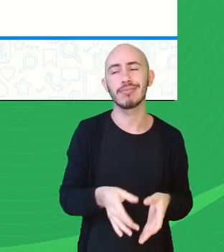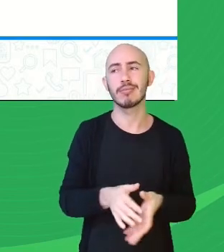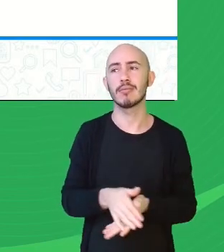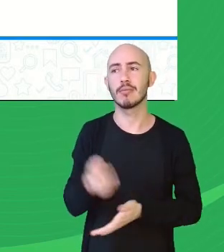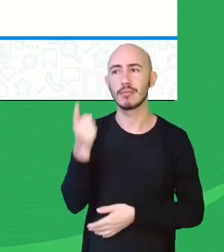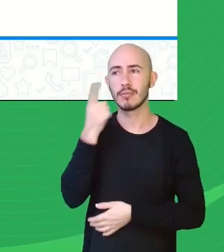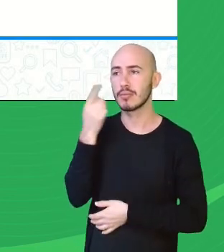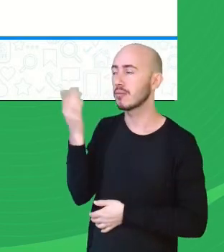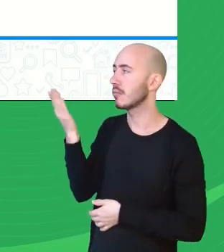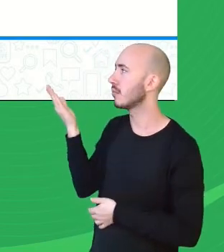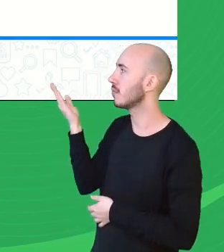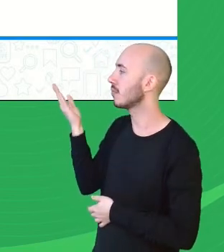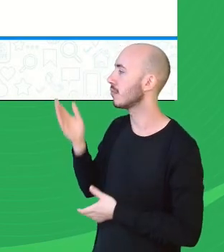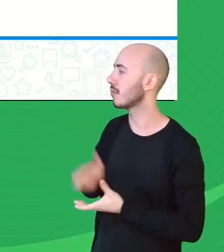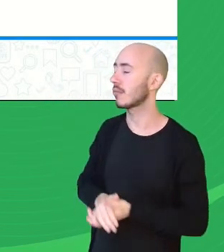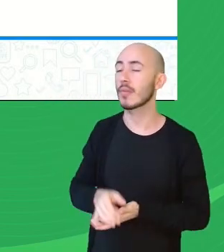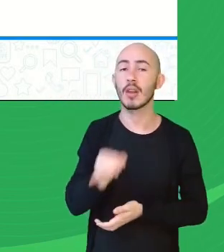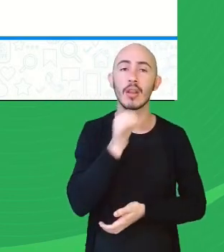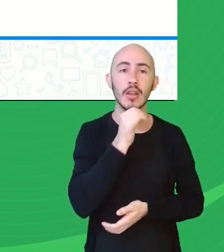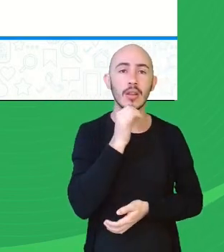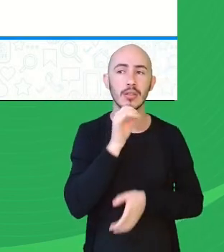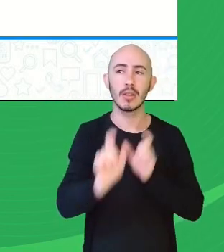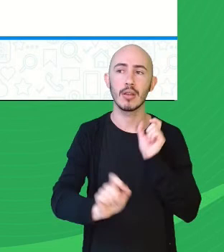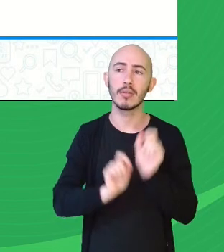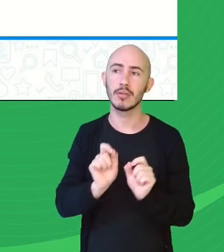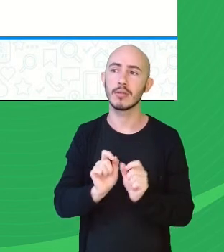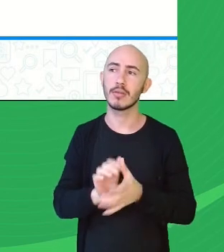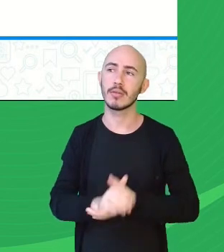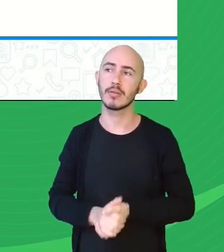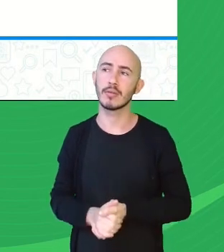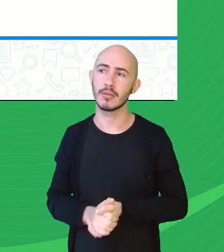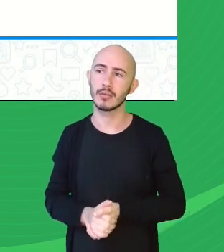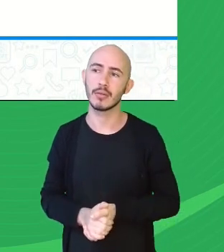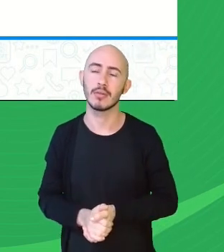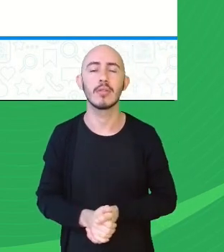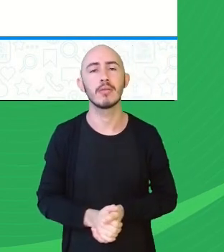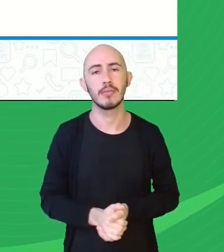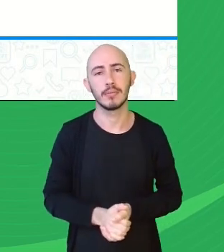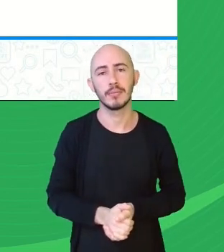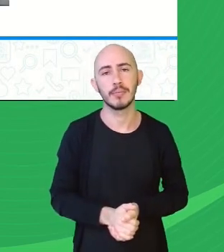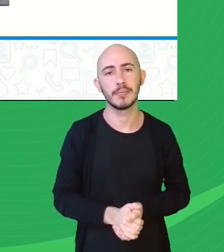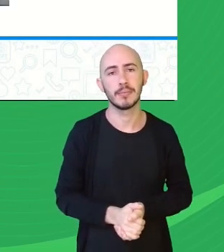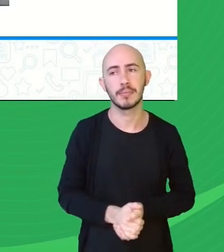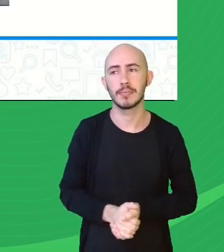aí, ó, o sexto exemplo, feche bem as torneiras.